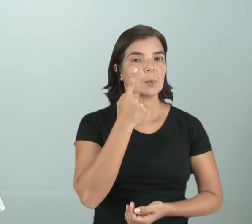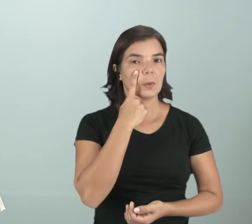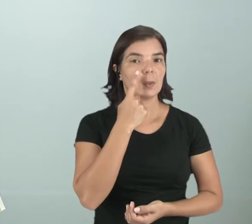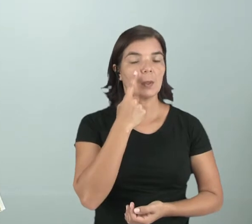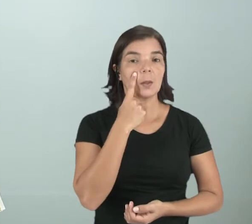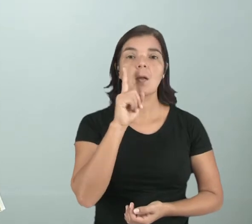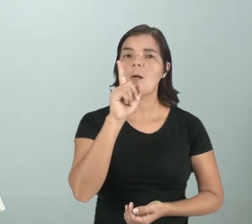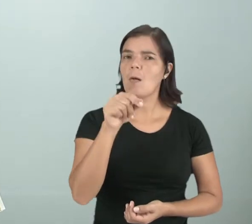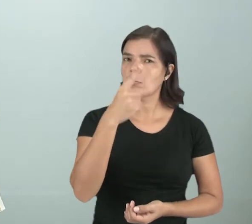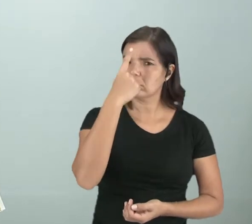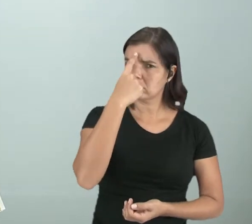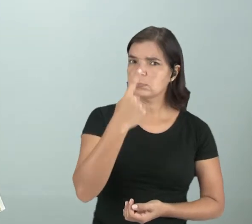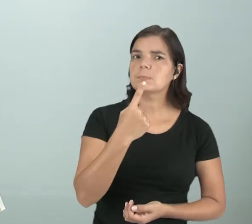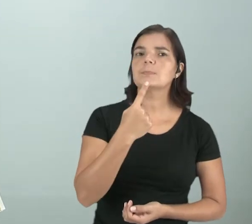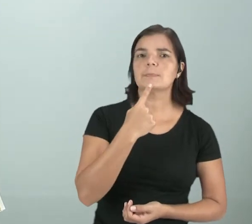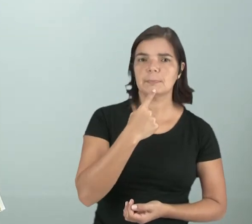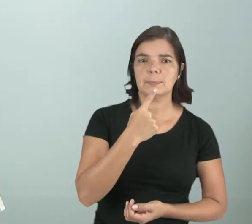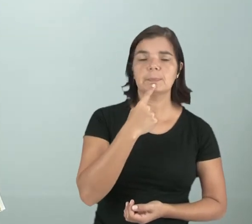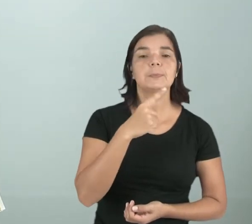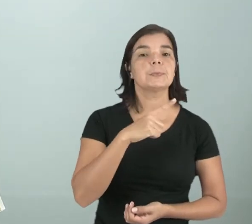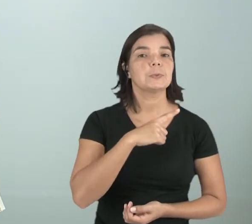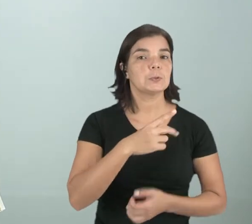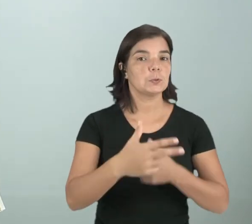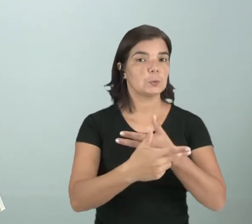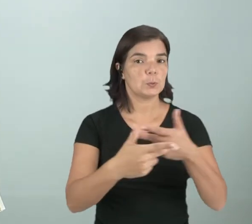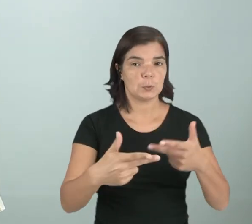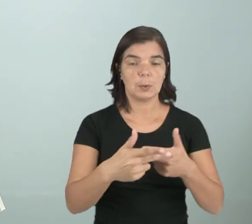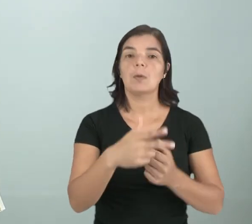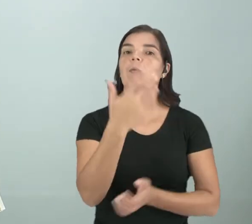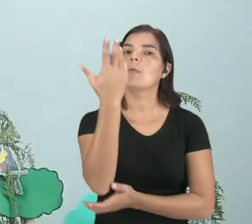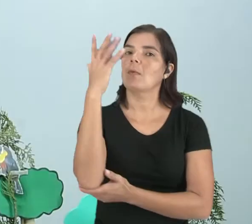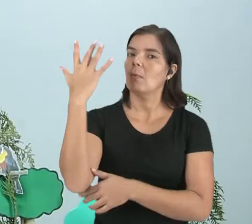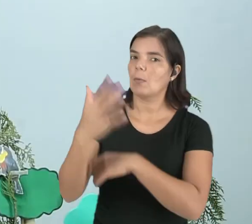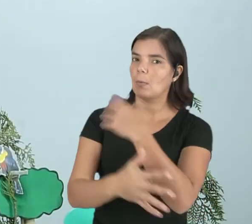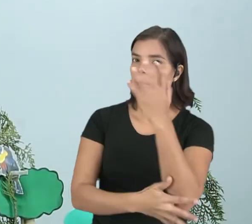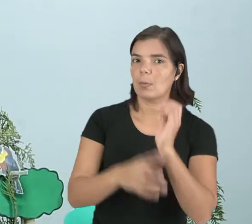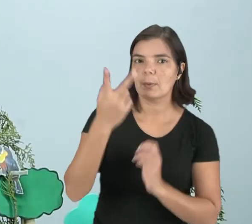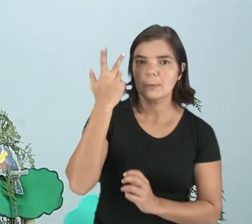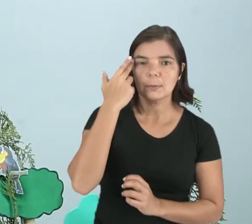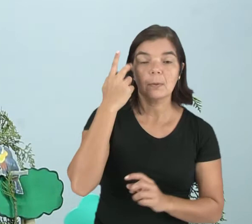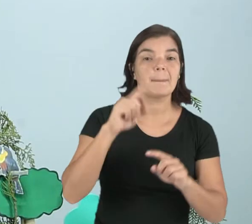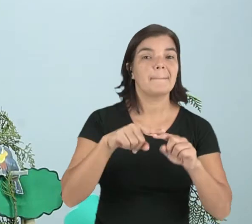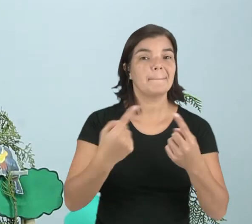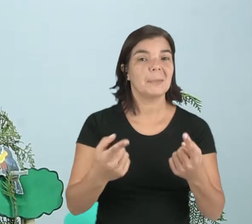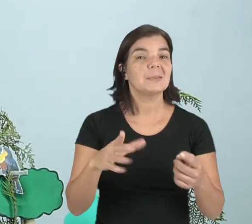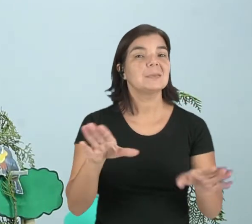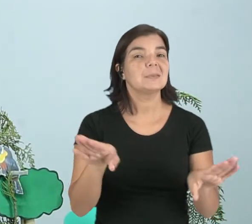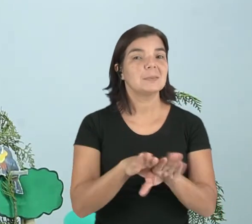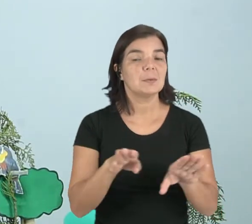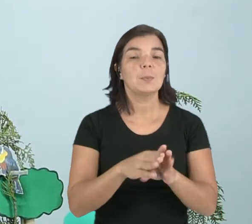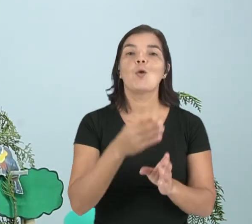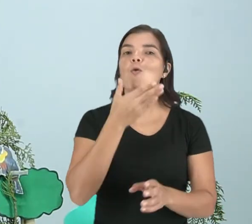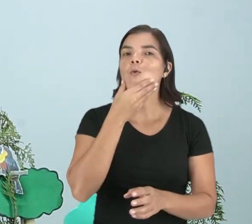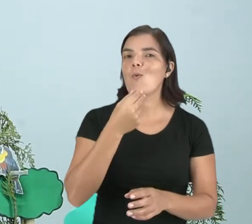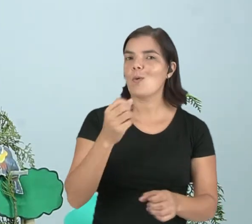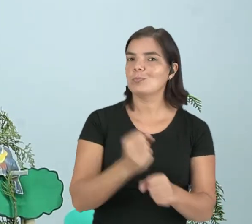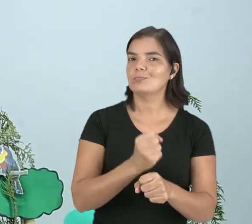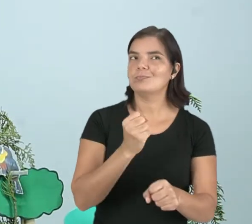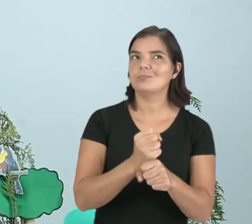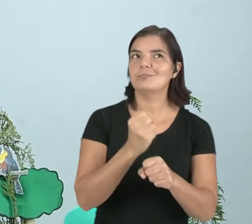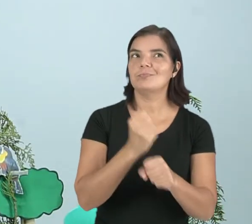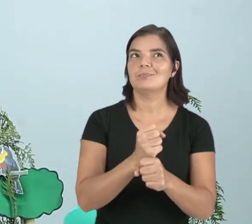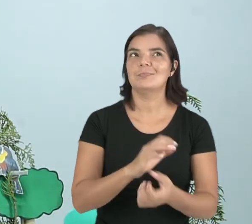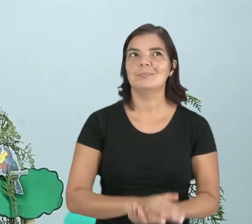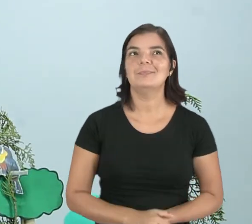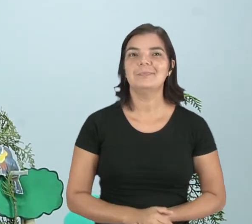uma imagem que tem elementos naturais, mas tem um elemento que o homem construiu aqui, ó,